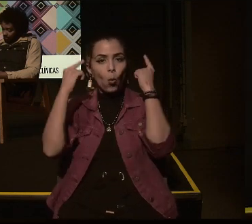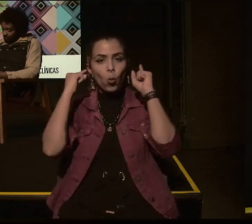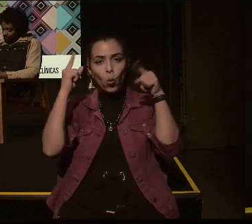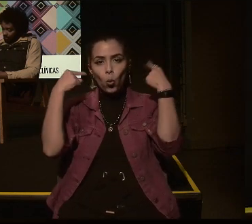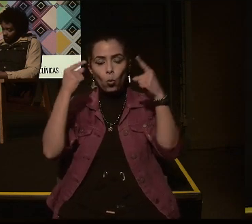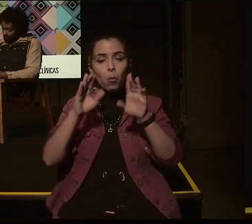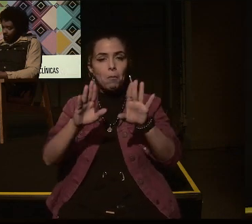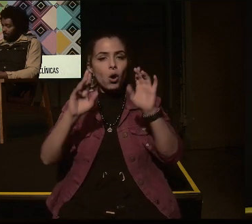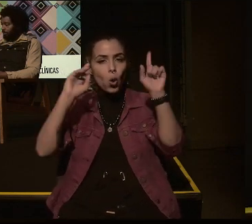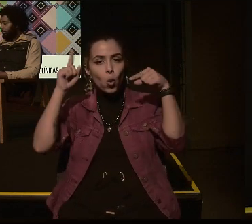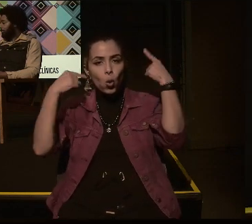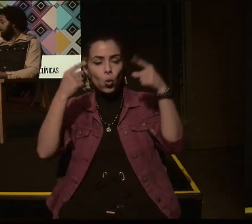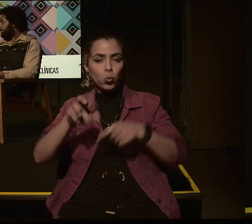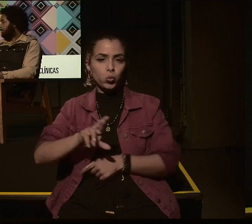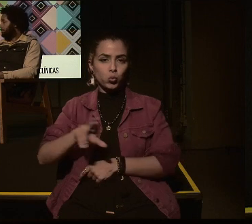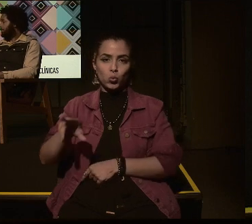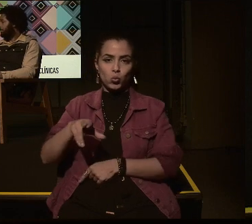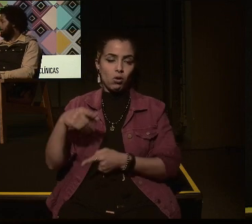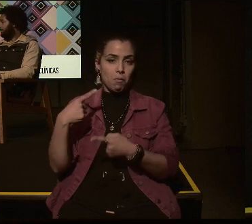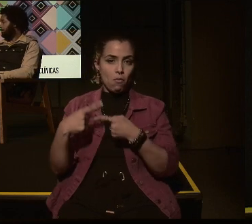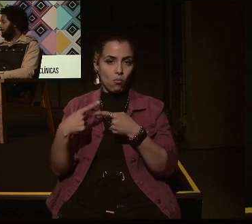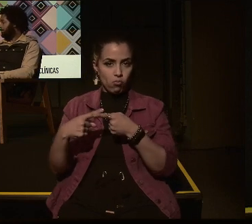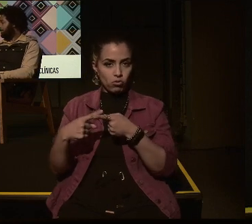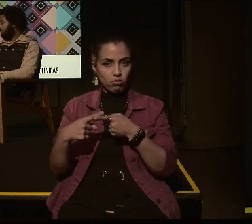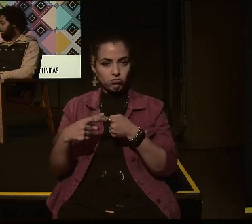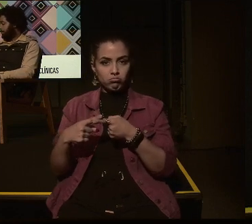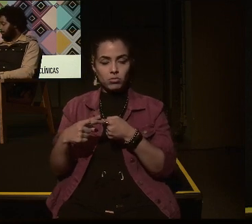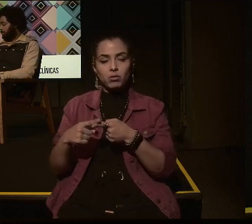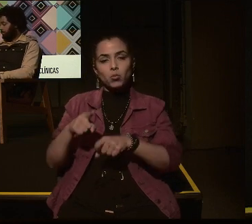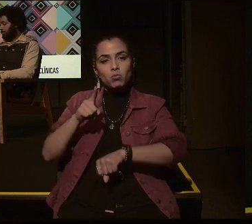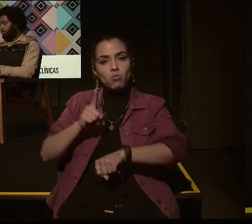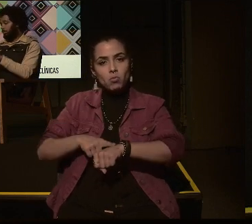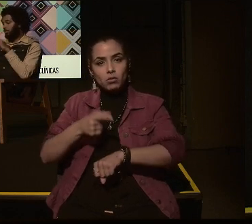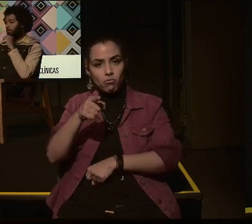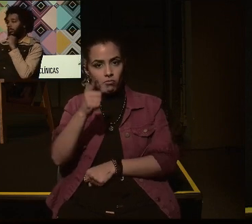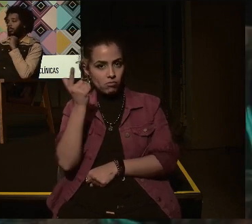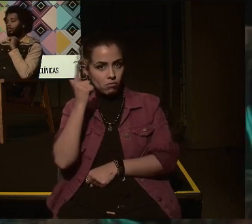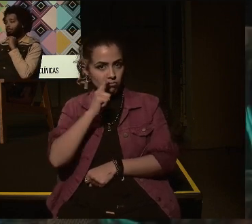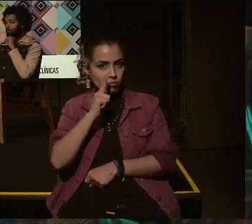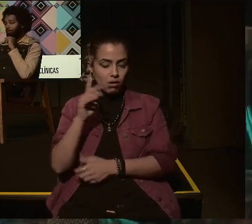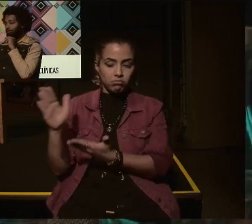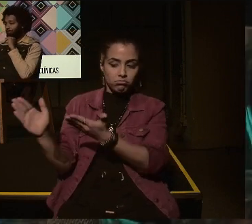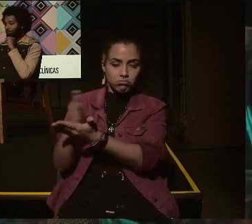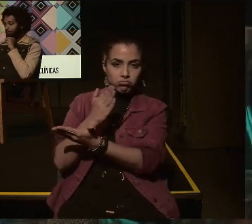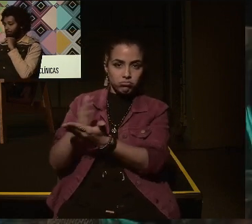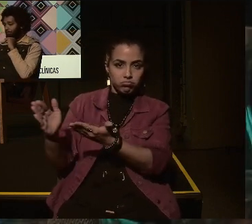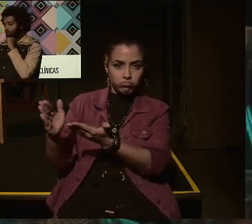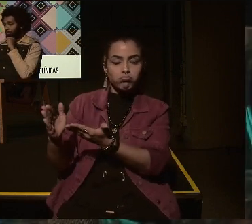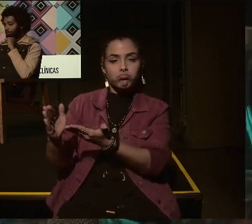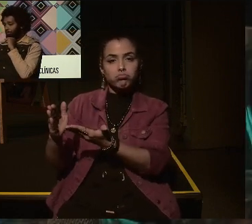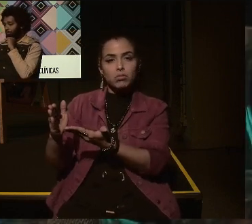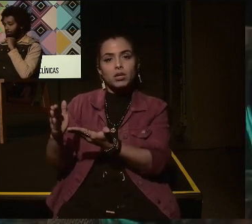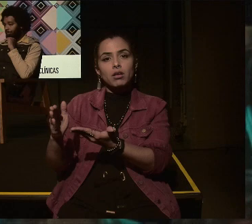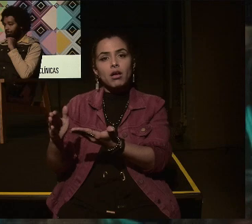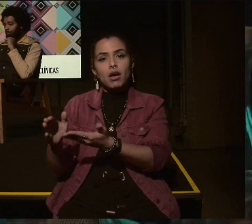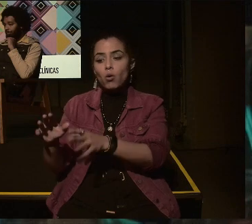eram os loucos, necessariamente. Quando você tira os loucos do manicômio, você dá uma chance